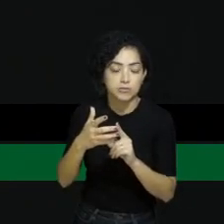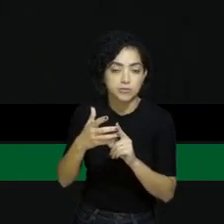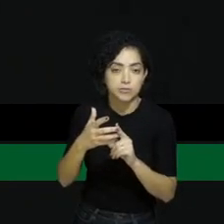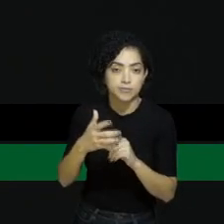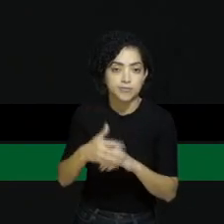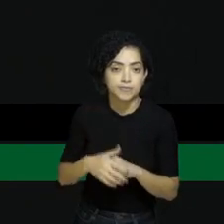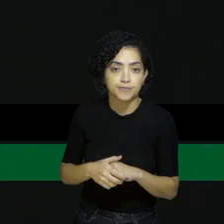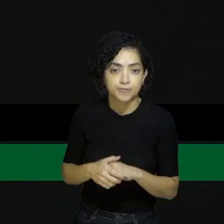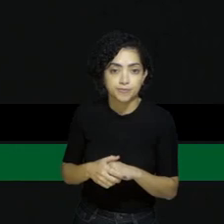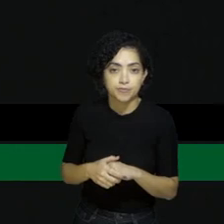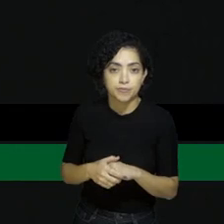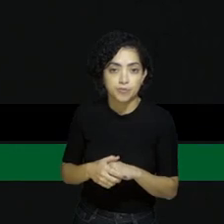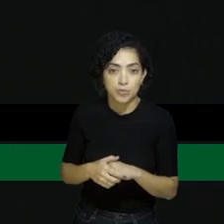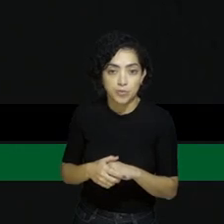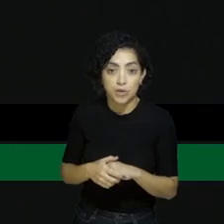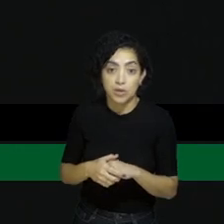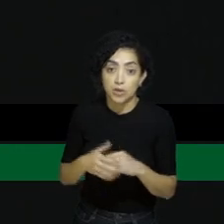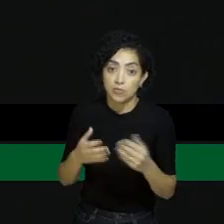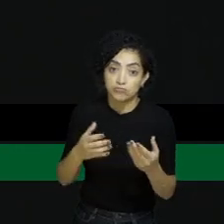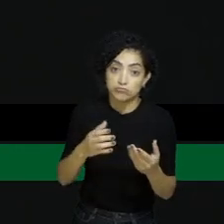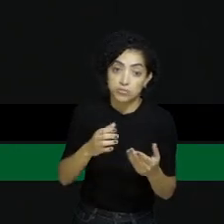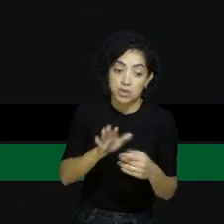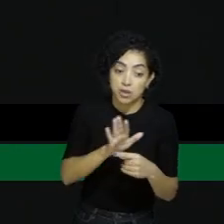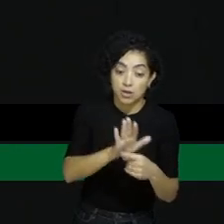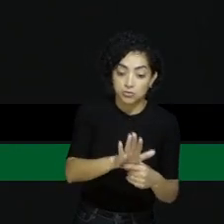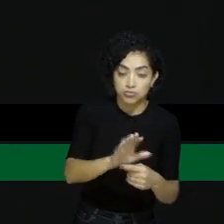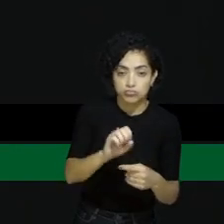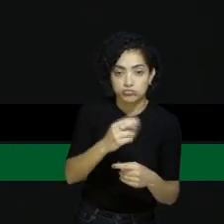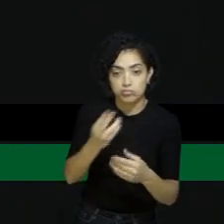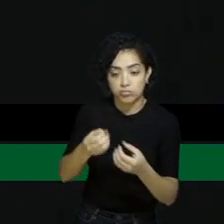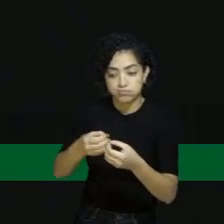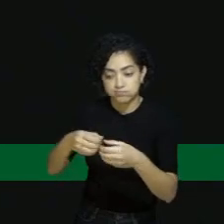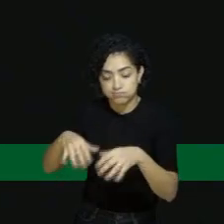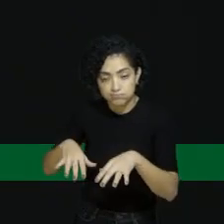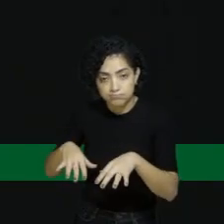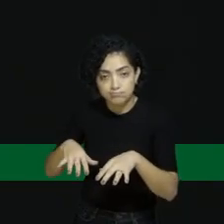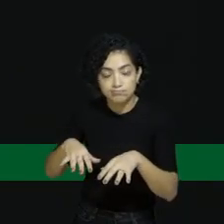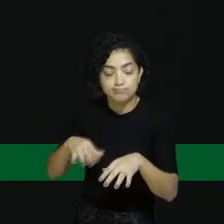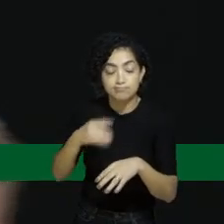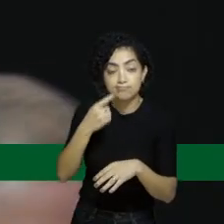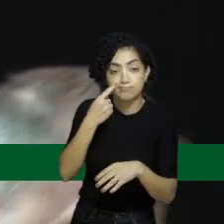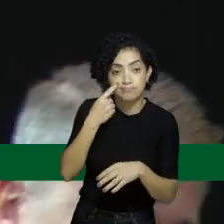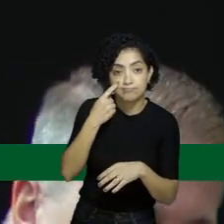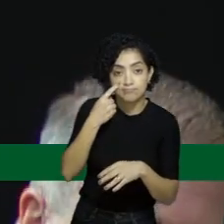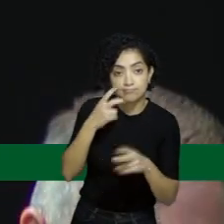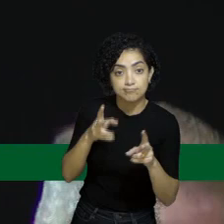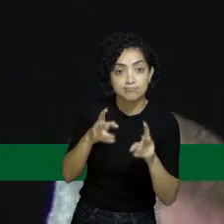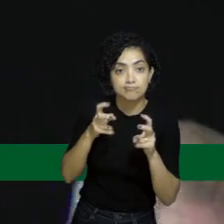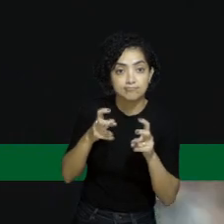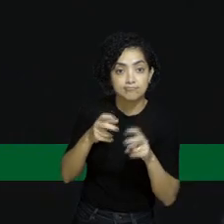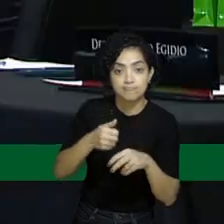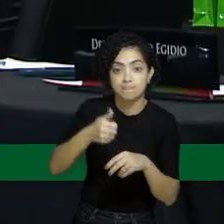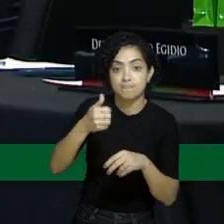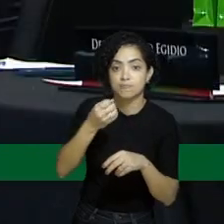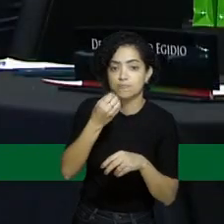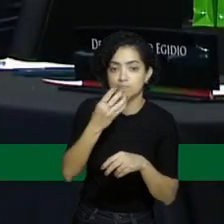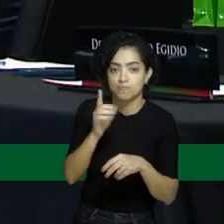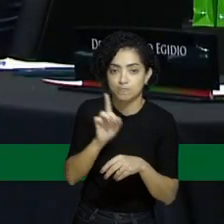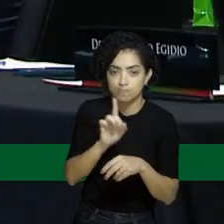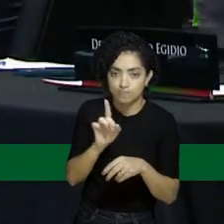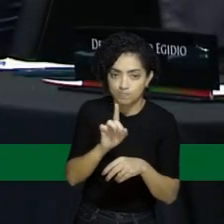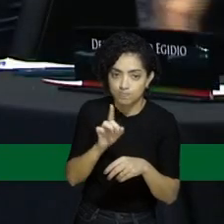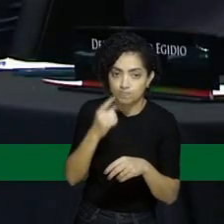que beneficia ou prejudica, infelizmente, a realidade que nós vivenciamos ela não é das melhores e a gente vai evidenciar um